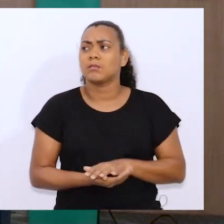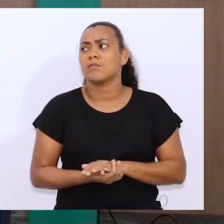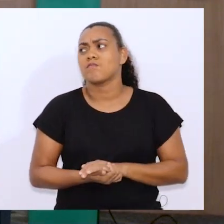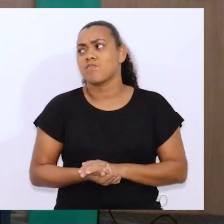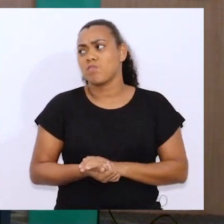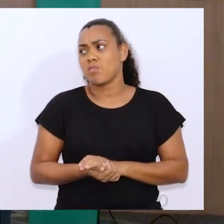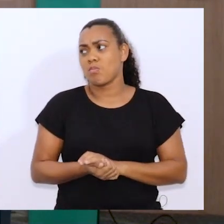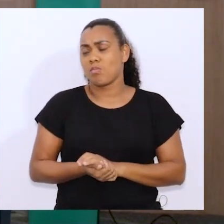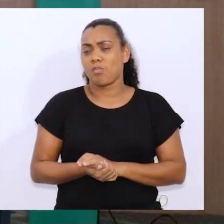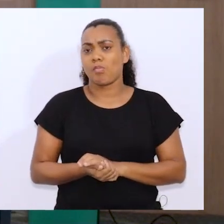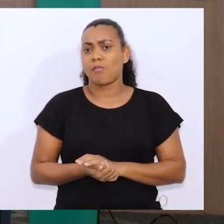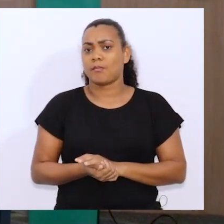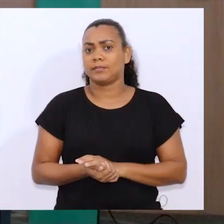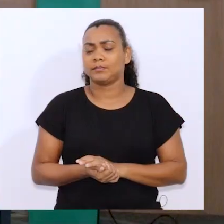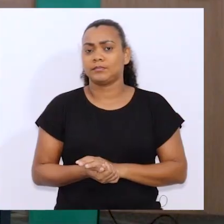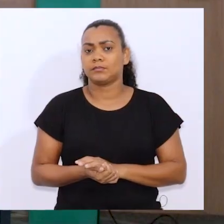O N.